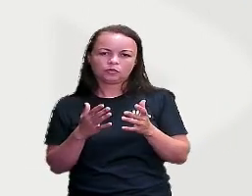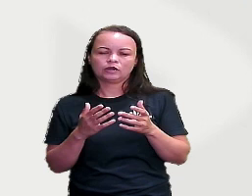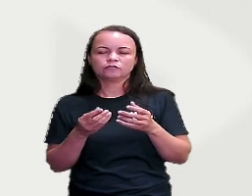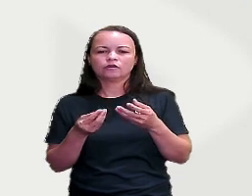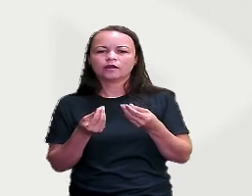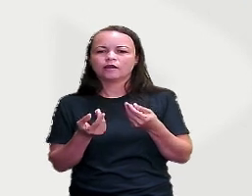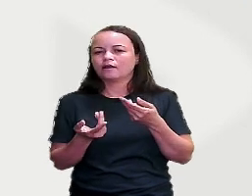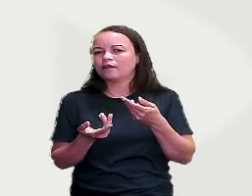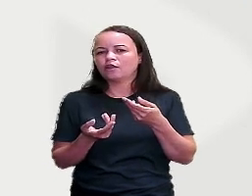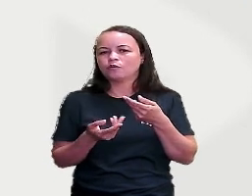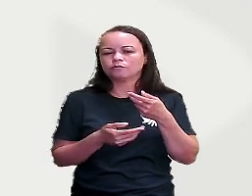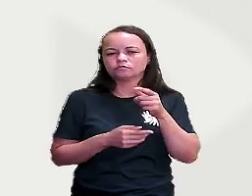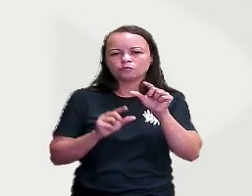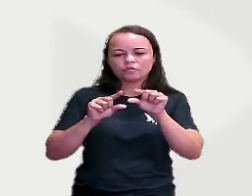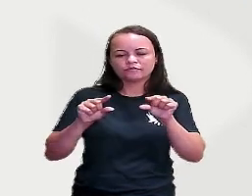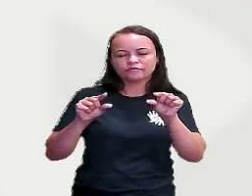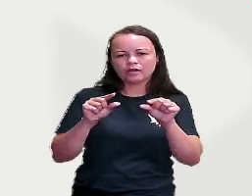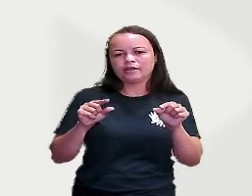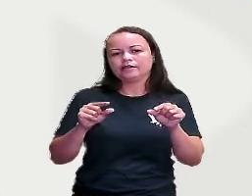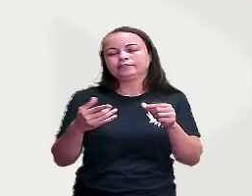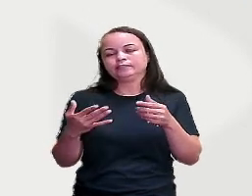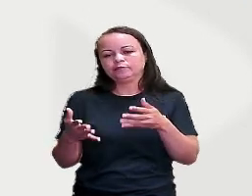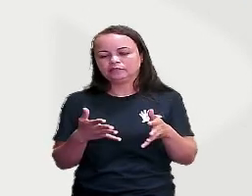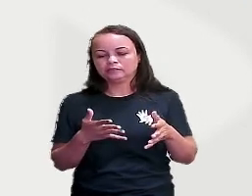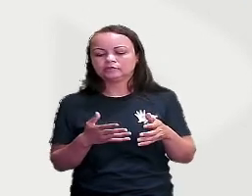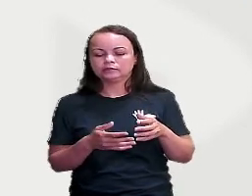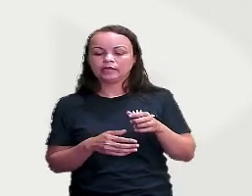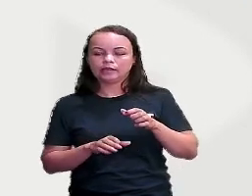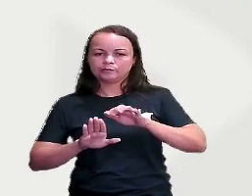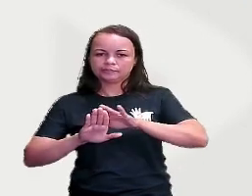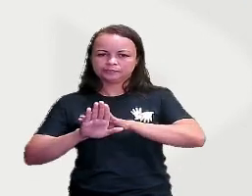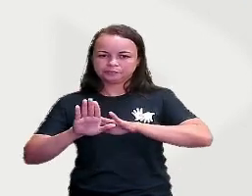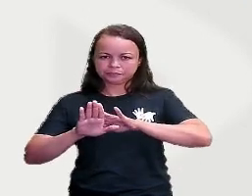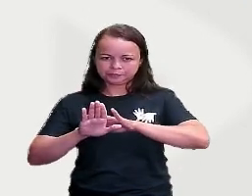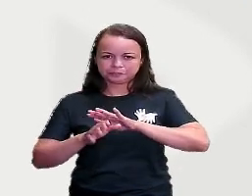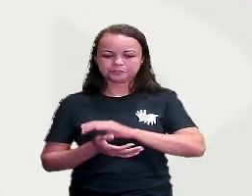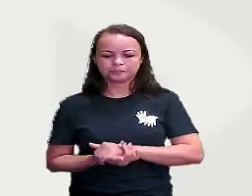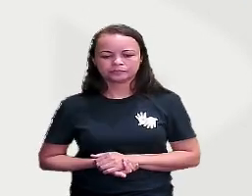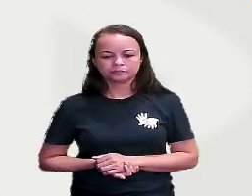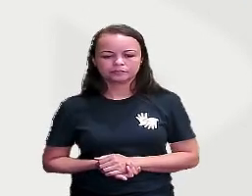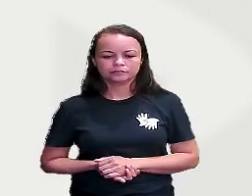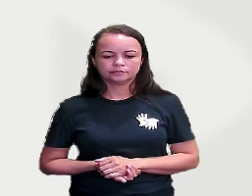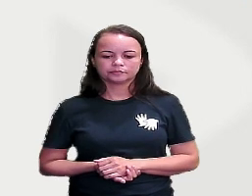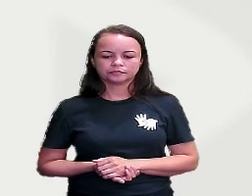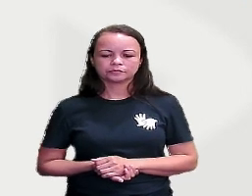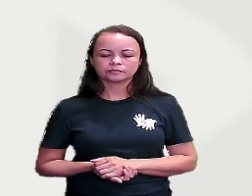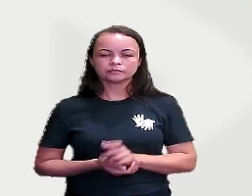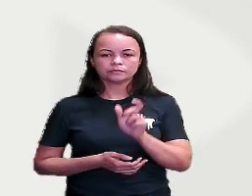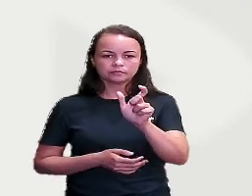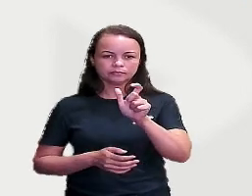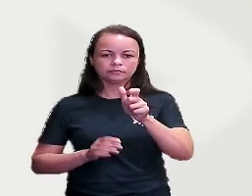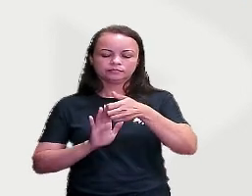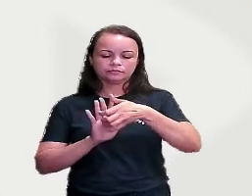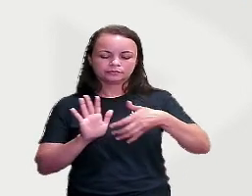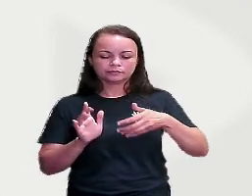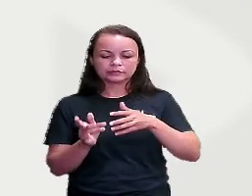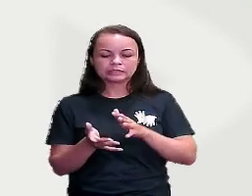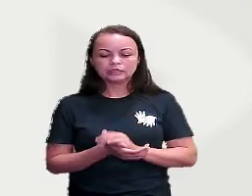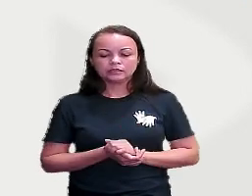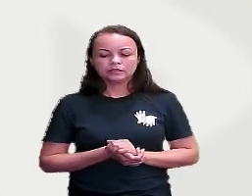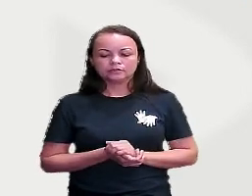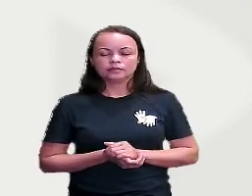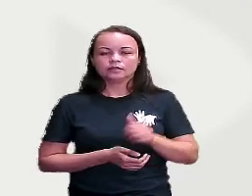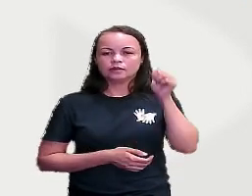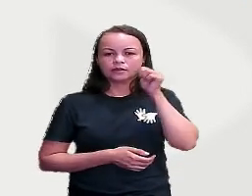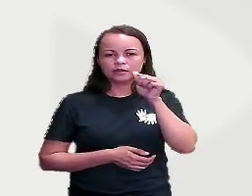mais leve, e aí temos a presença do eufemismo. Figuras de palavras. Maria